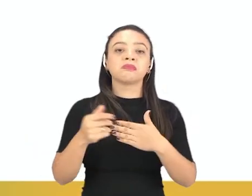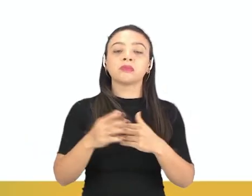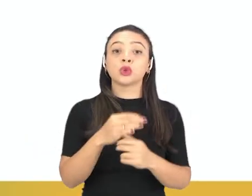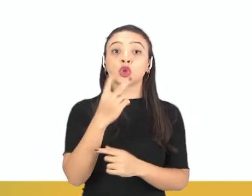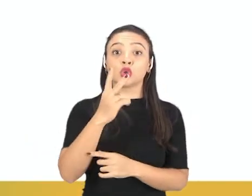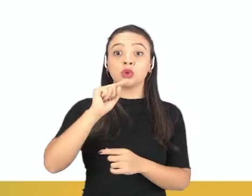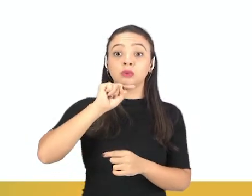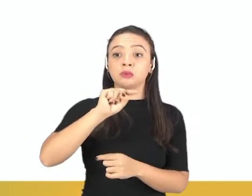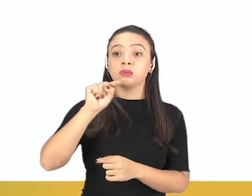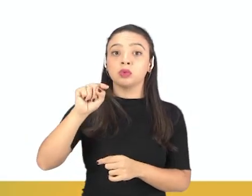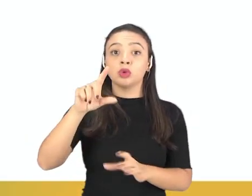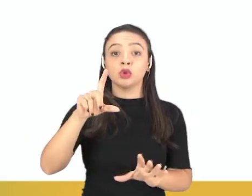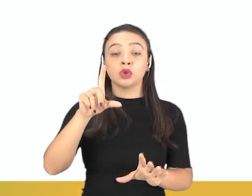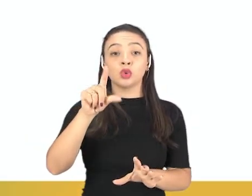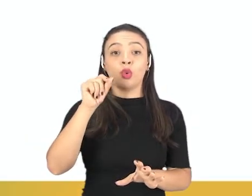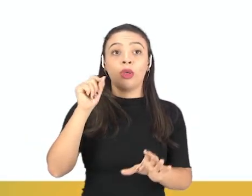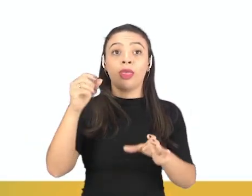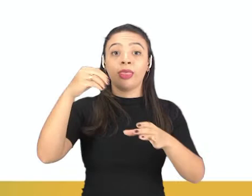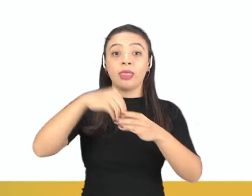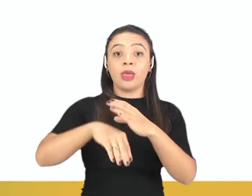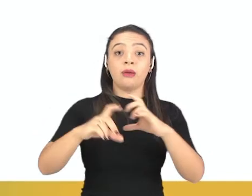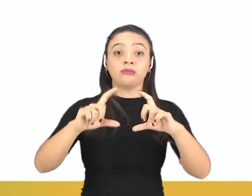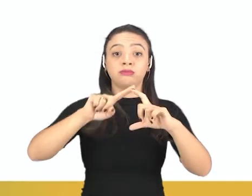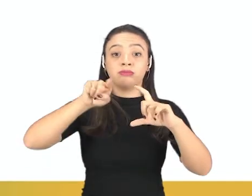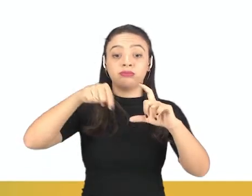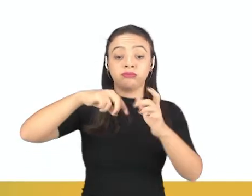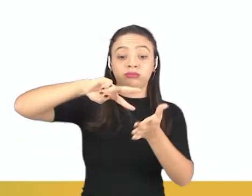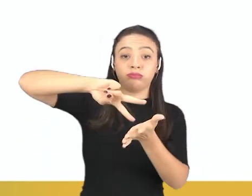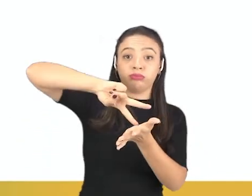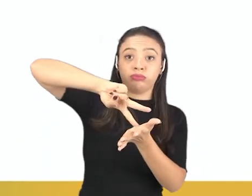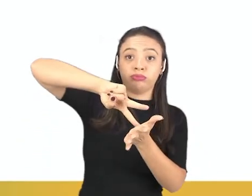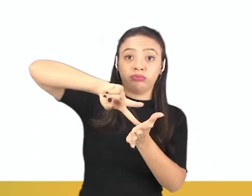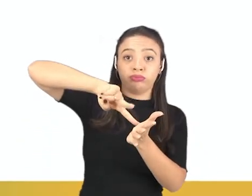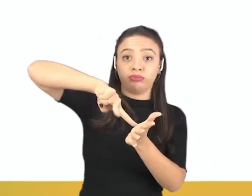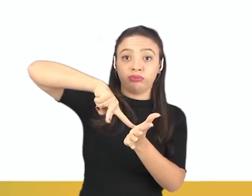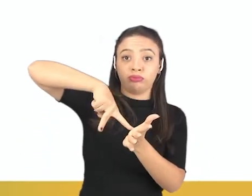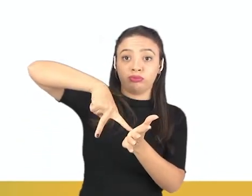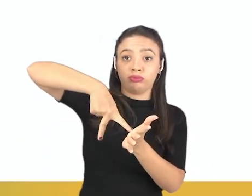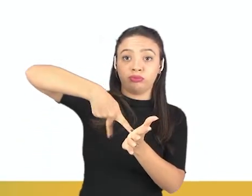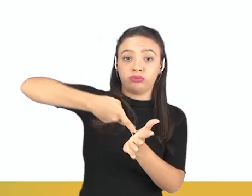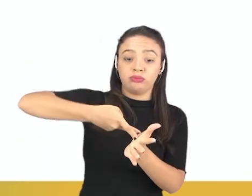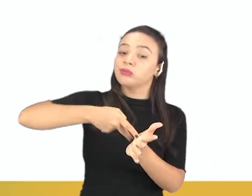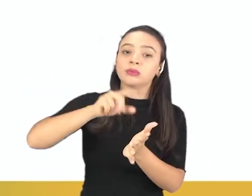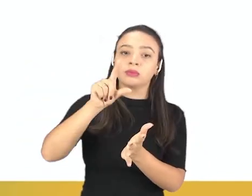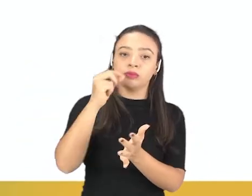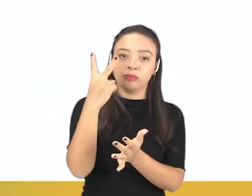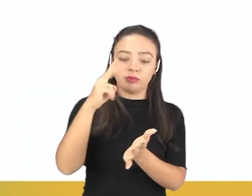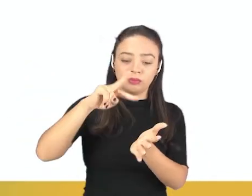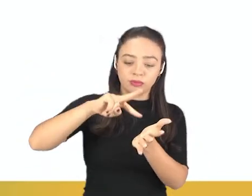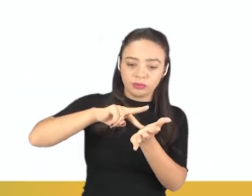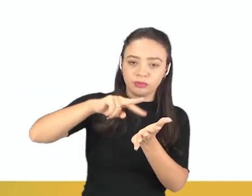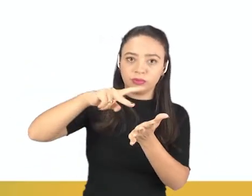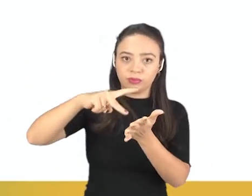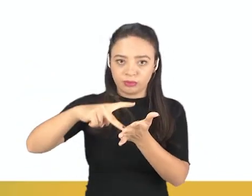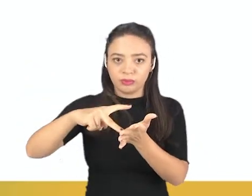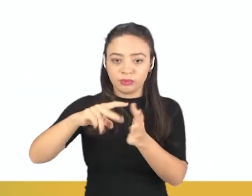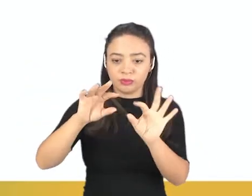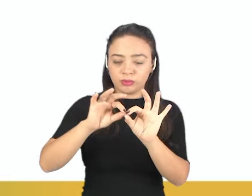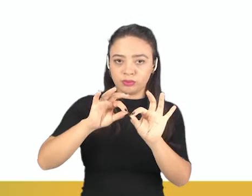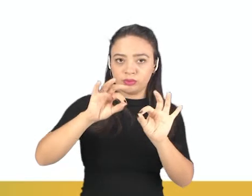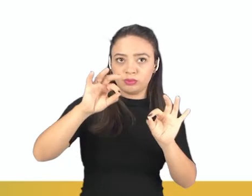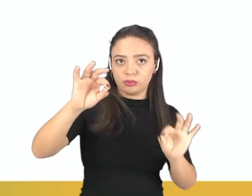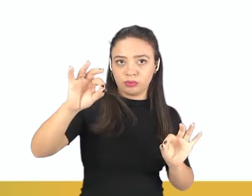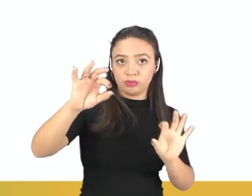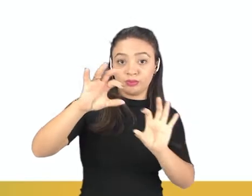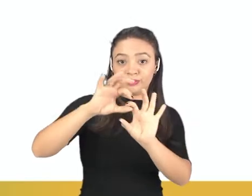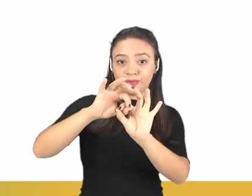pegar em cima dessa linha que eu descrevi com o compasso e oni luz através de um segmento de reta e segmento de reta